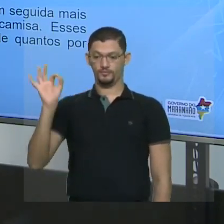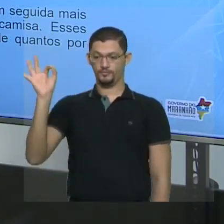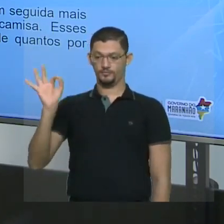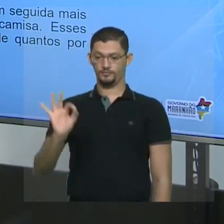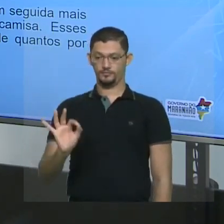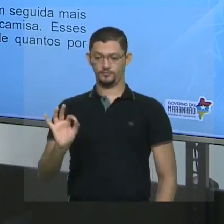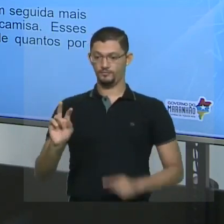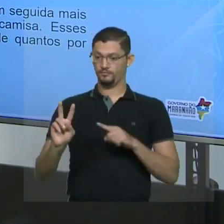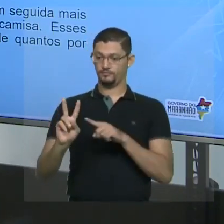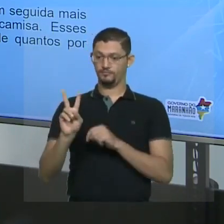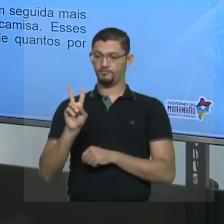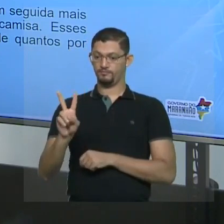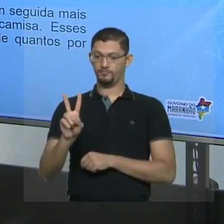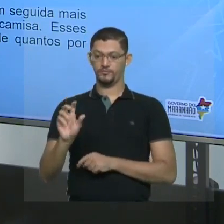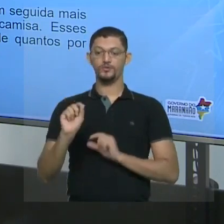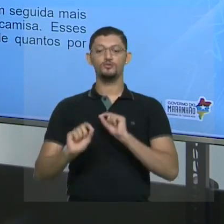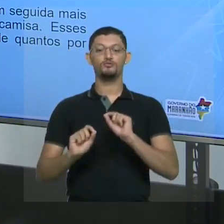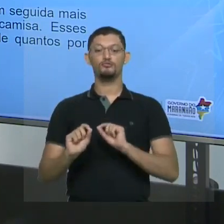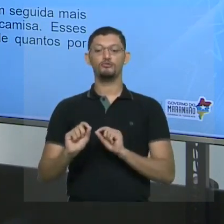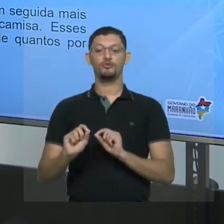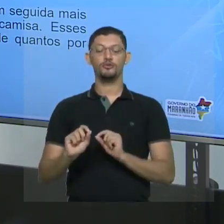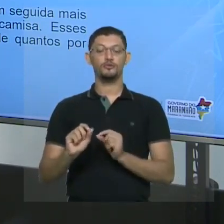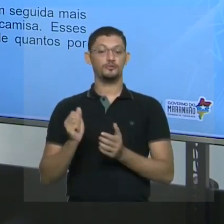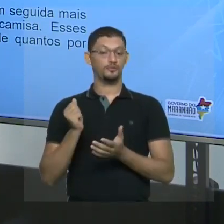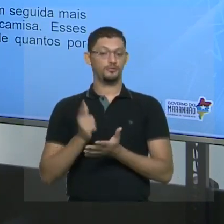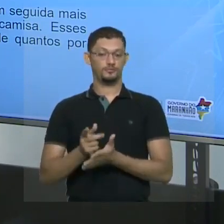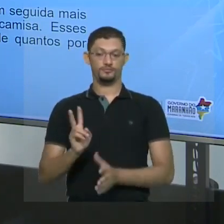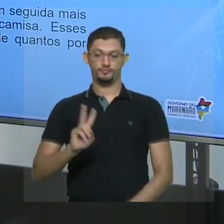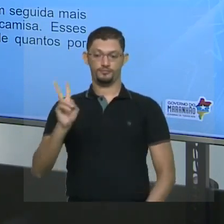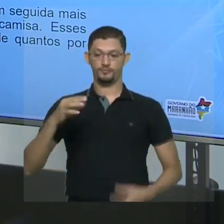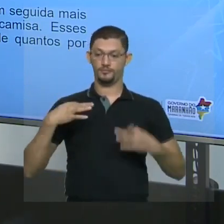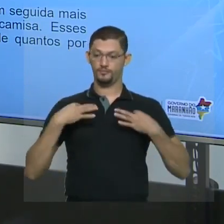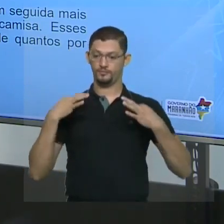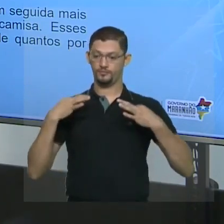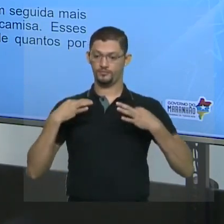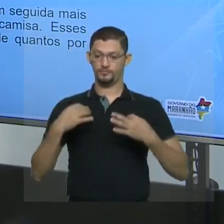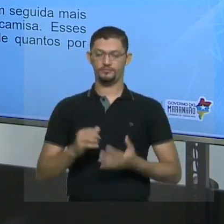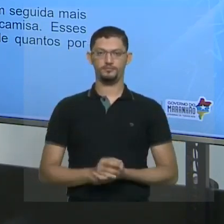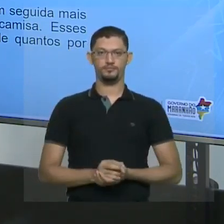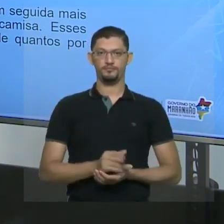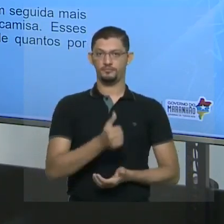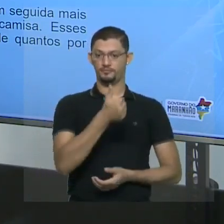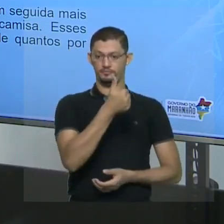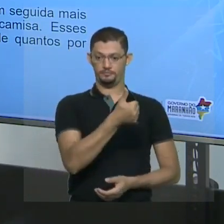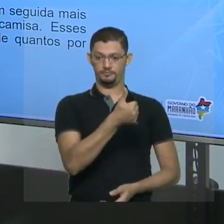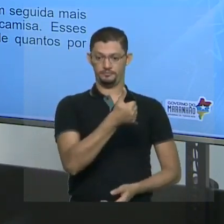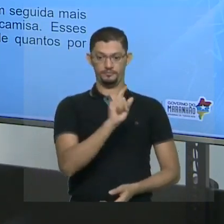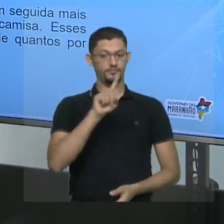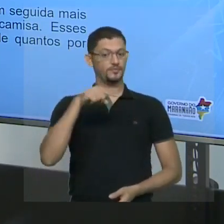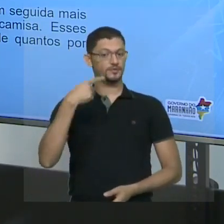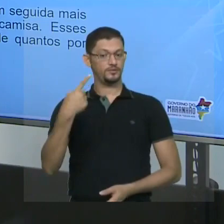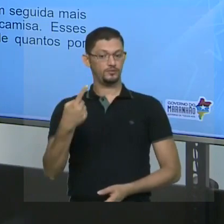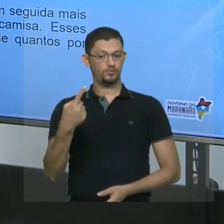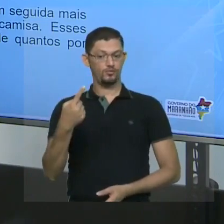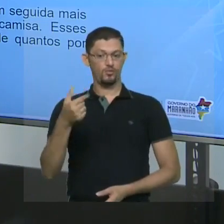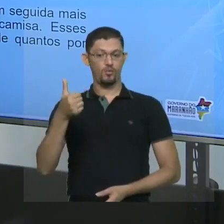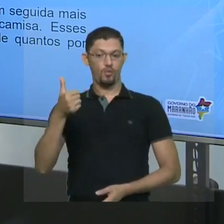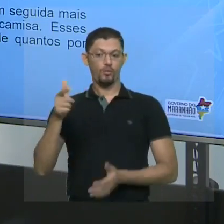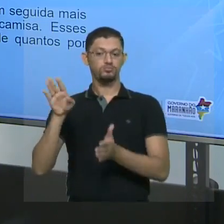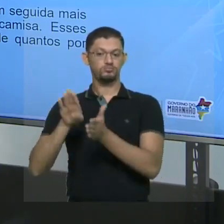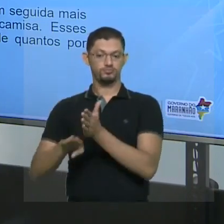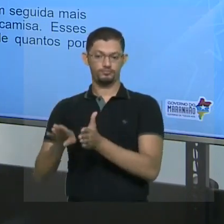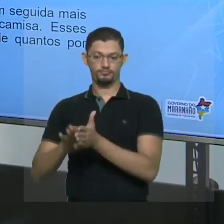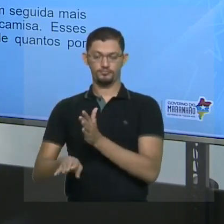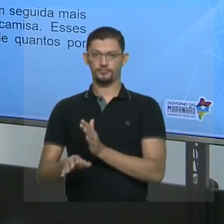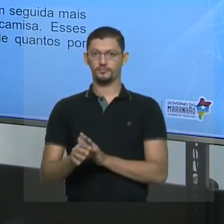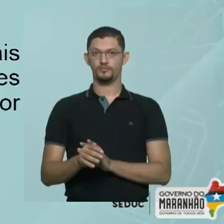preço de uma camisa. Observa que eu tenho dois descontos. Primeiro um, depois o outro. Esse tipo